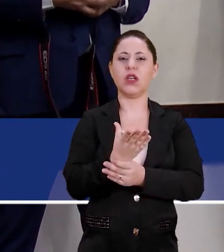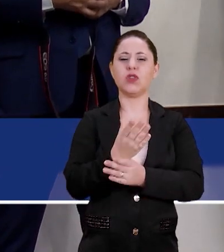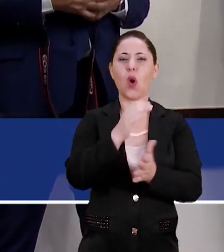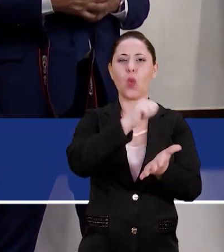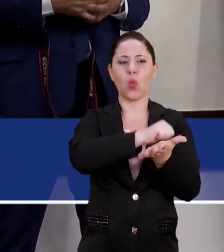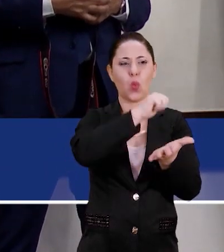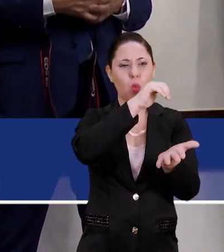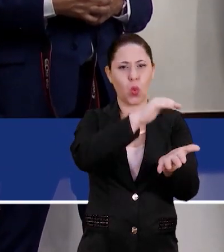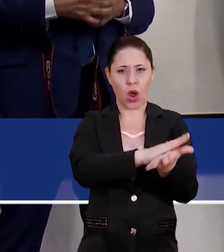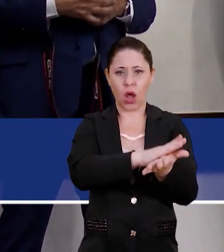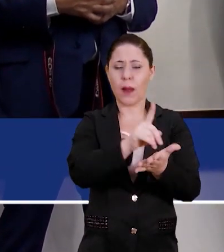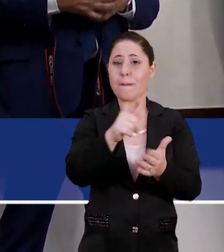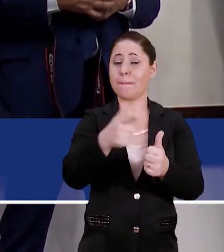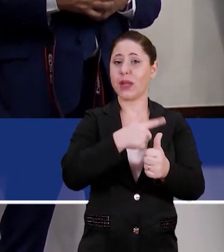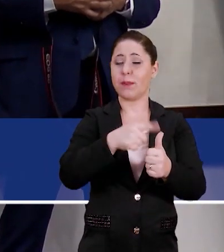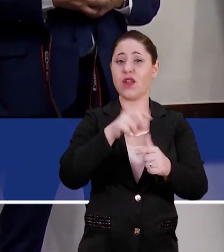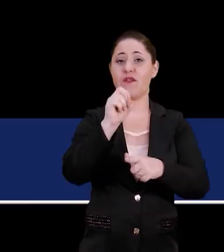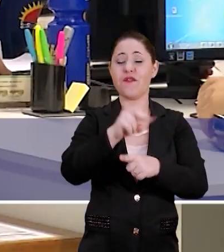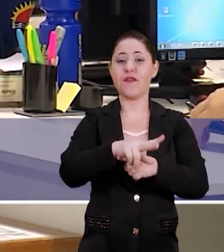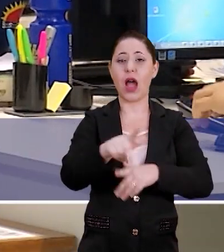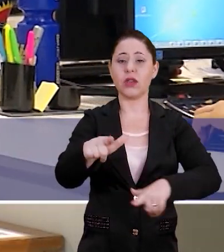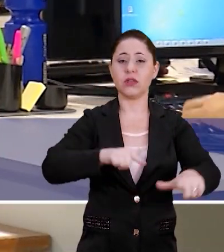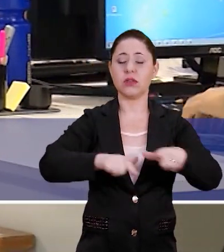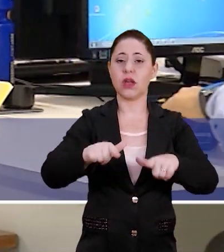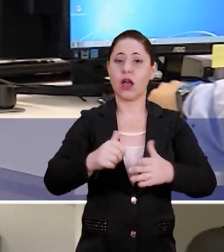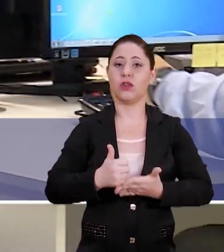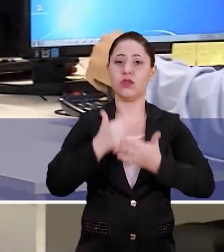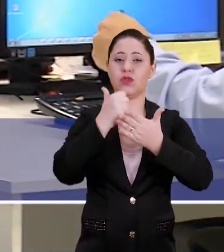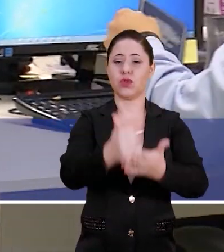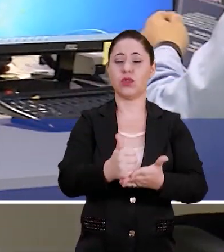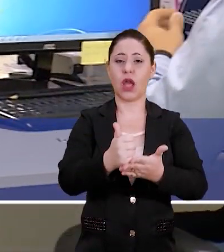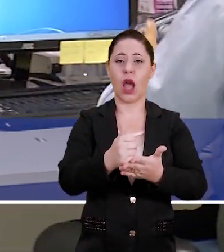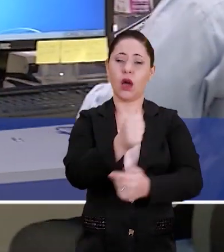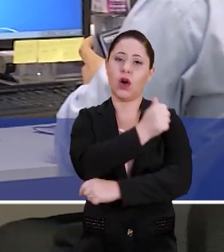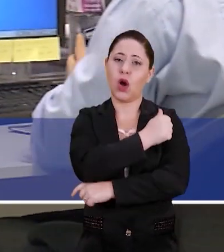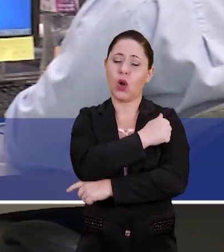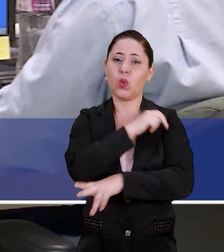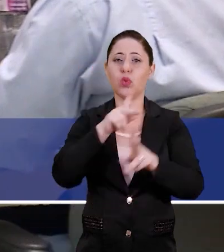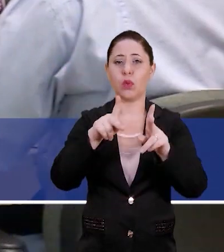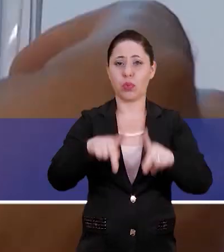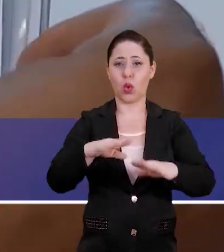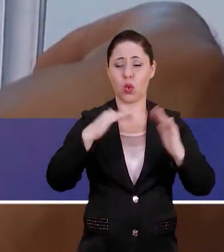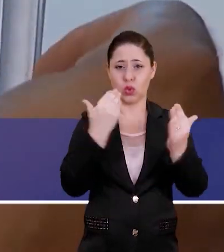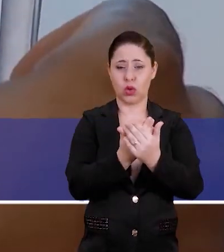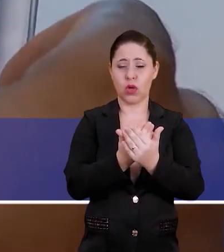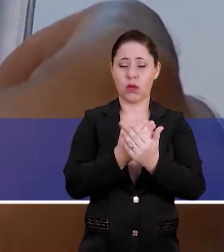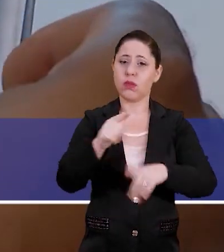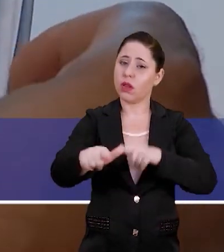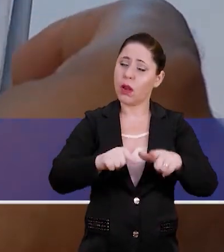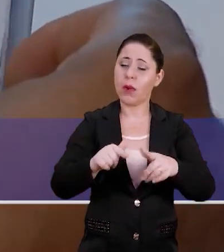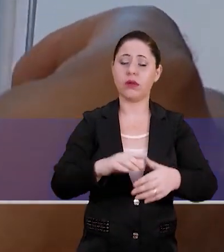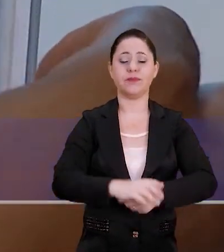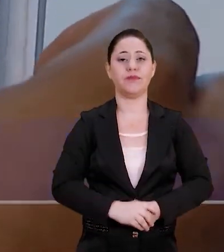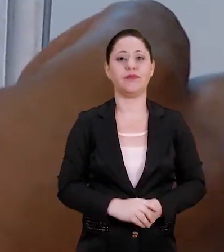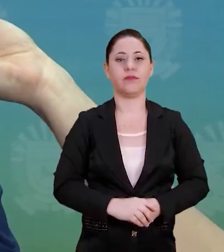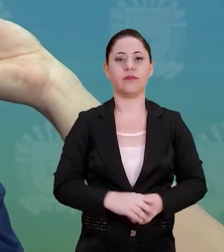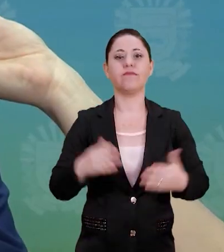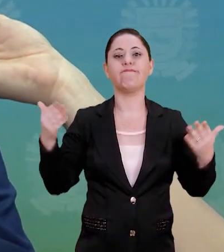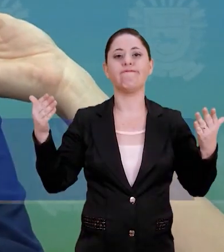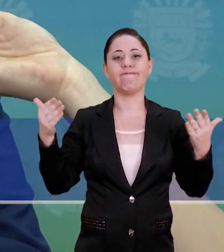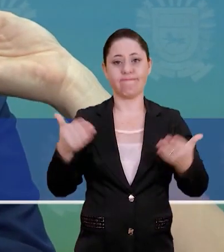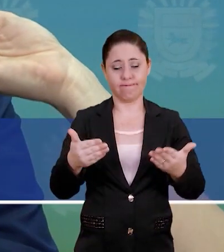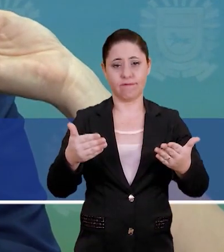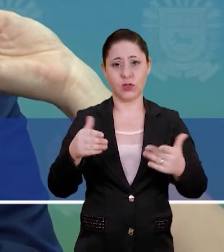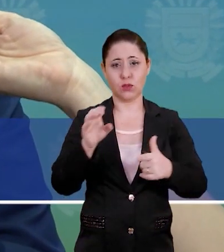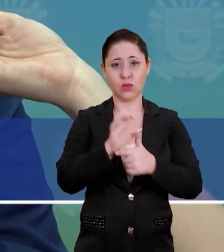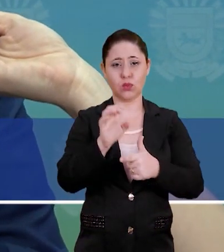de um cadastro especial de primeiro emprego para contribuir no encaminhamento de alunos da rede pública para o mercado de trabalho.